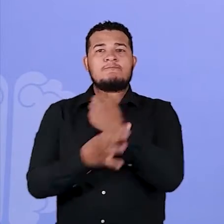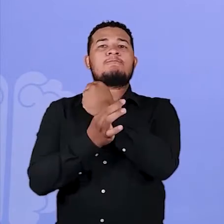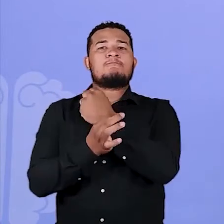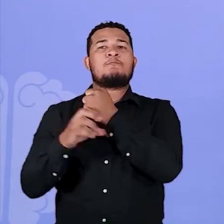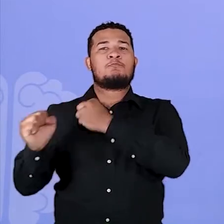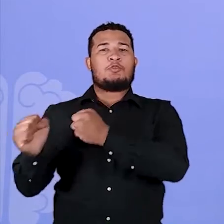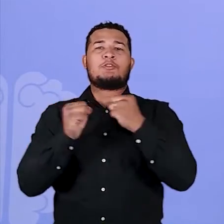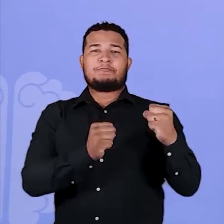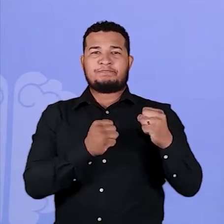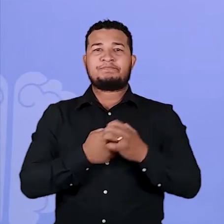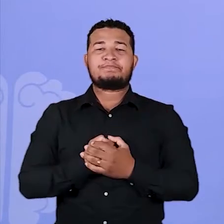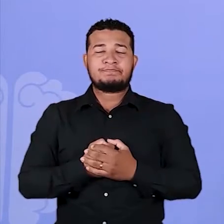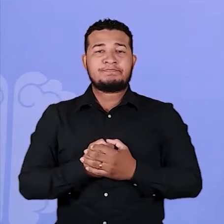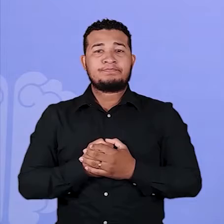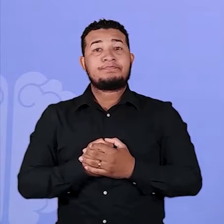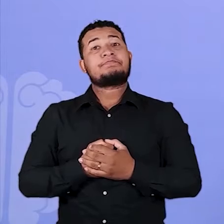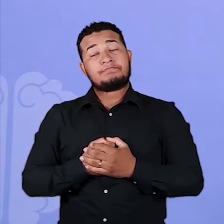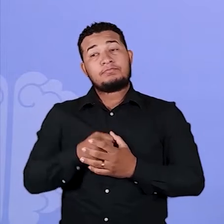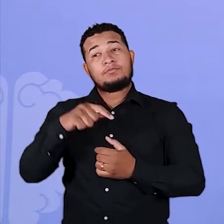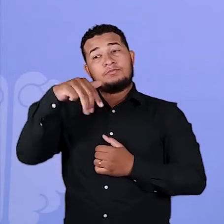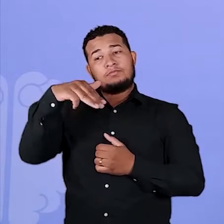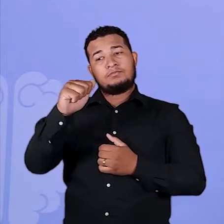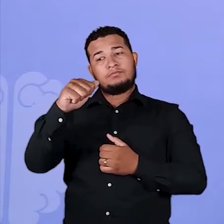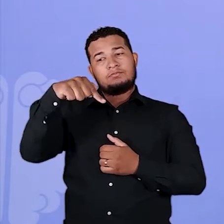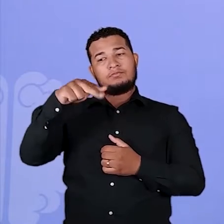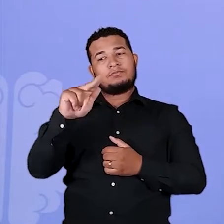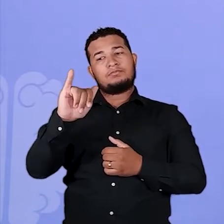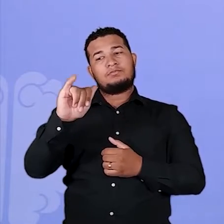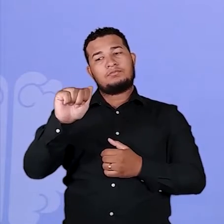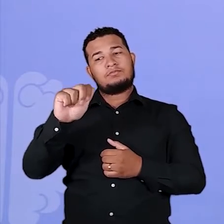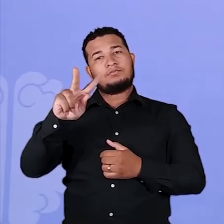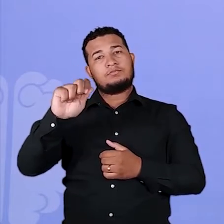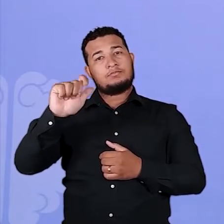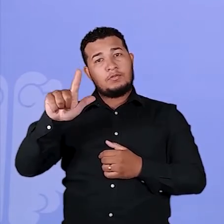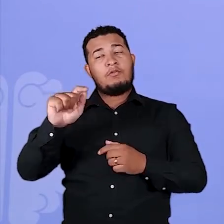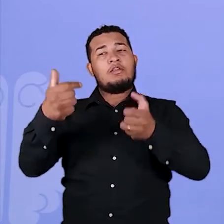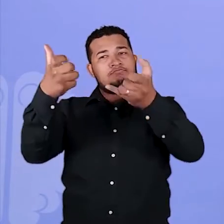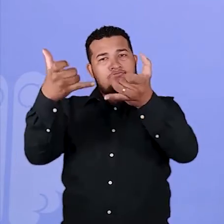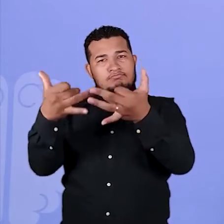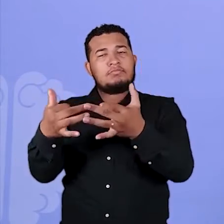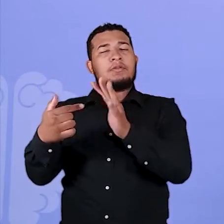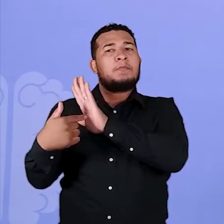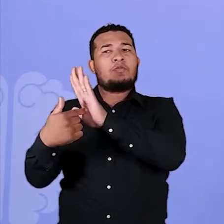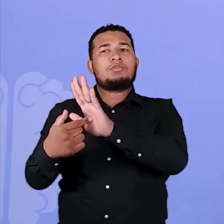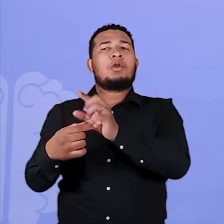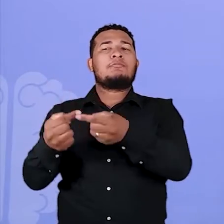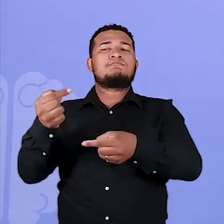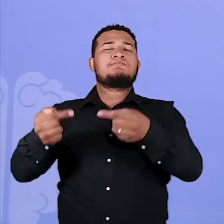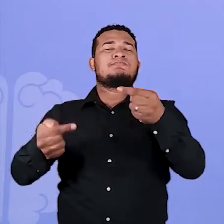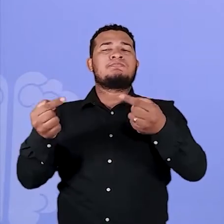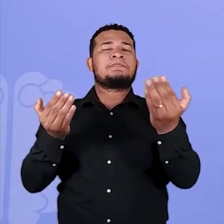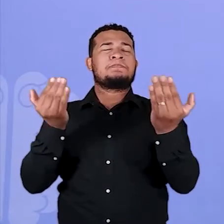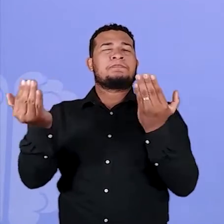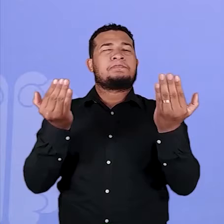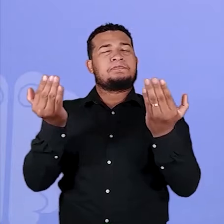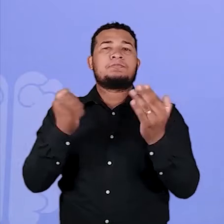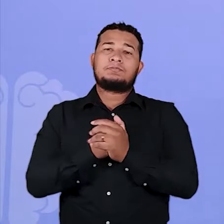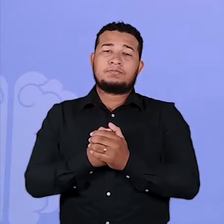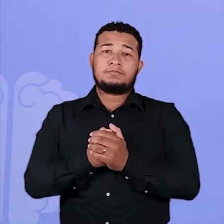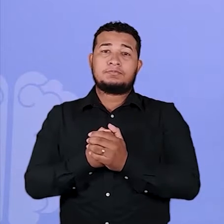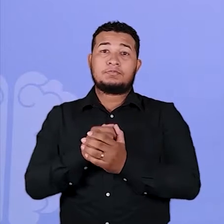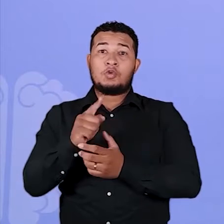solidificar o seu poder. Maquiavel, então, vai apresentar para a gente esse dilema que